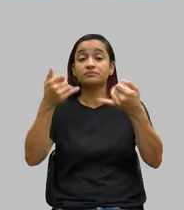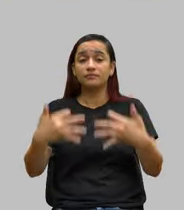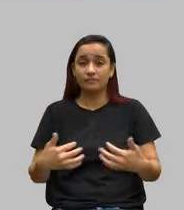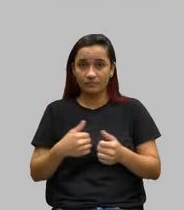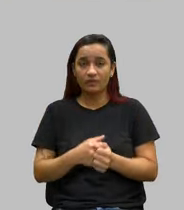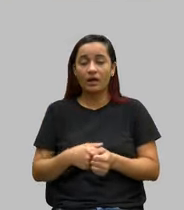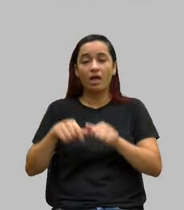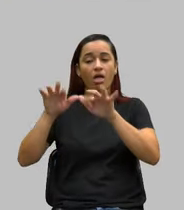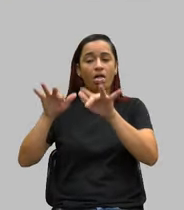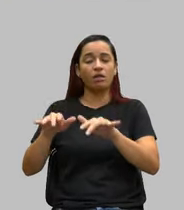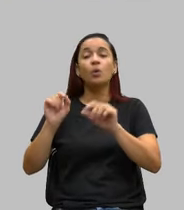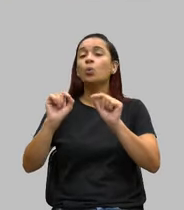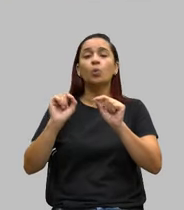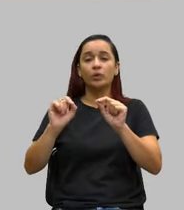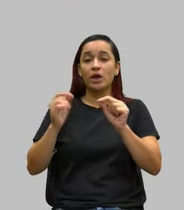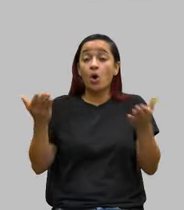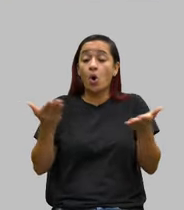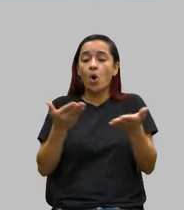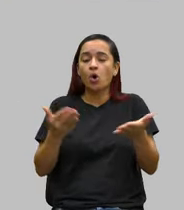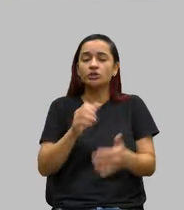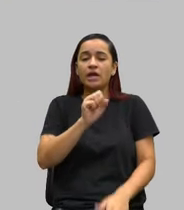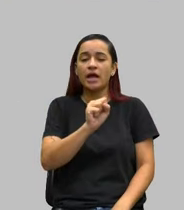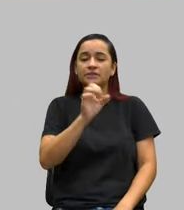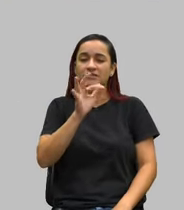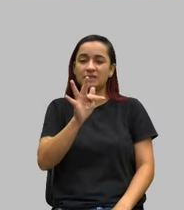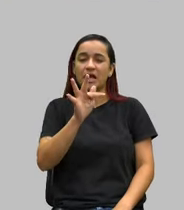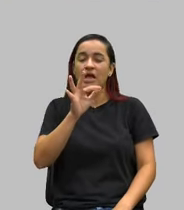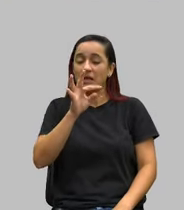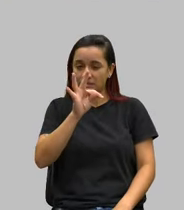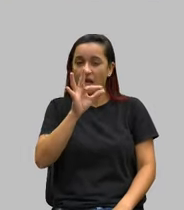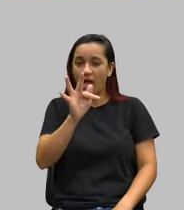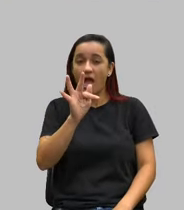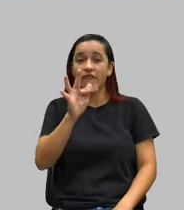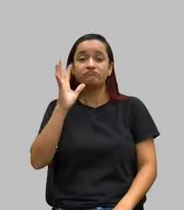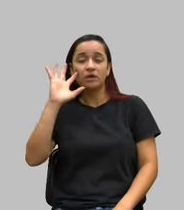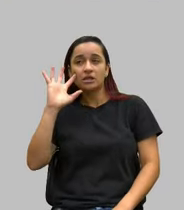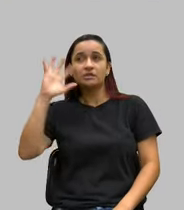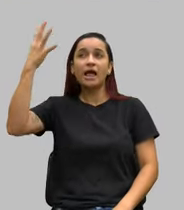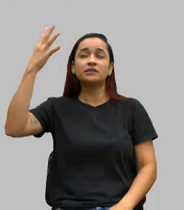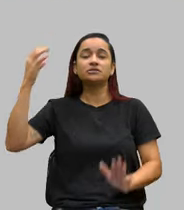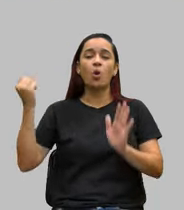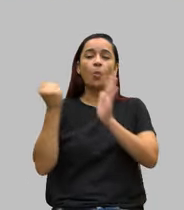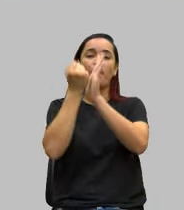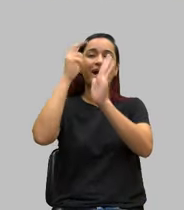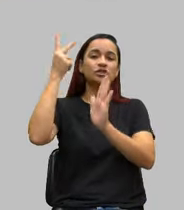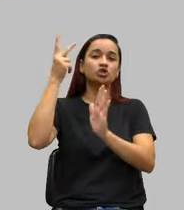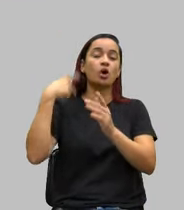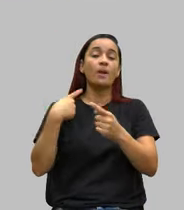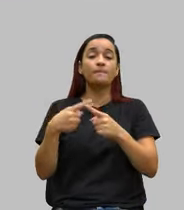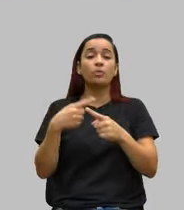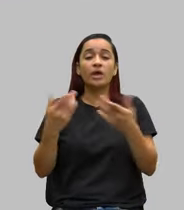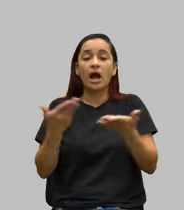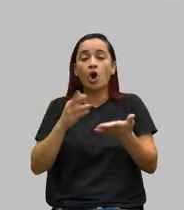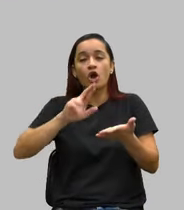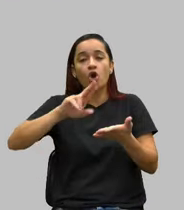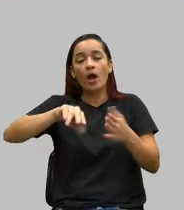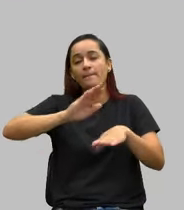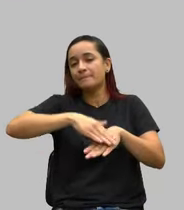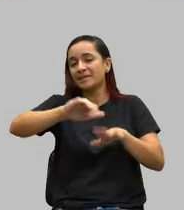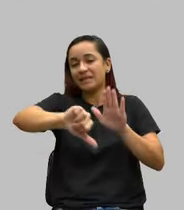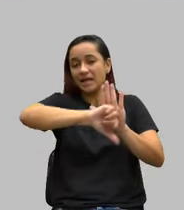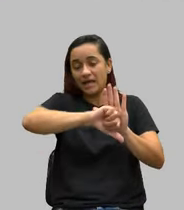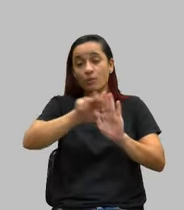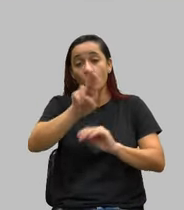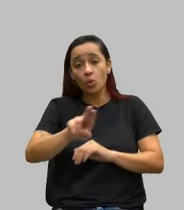o Supremo Tribunal Federal tomou uma decisão histórica ao descriminalizar o porte de maconha para uso pessoal no